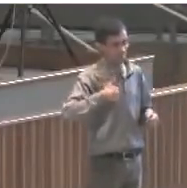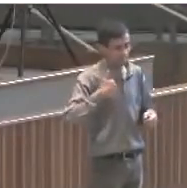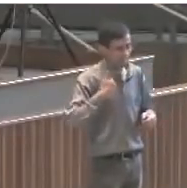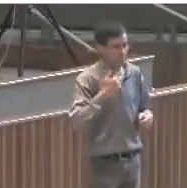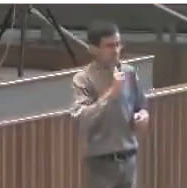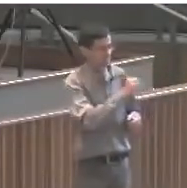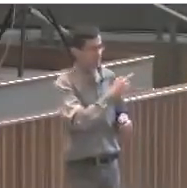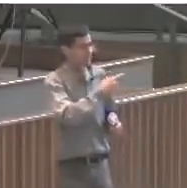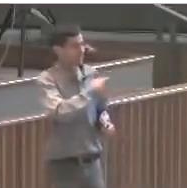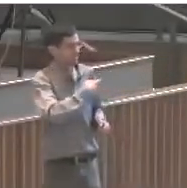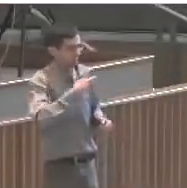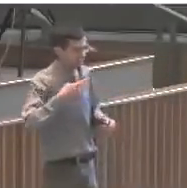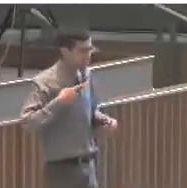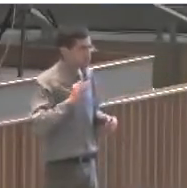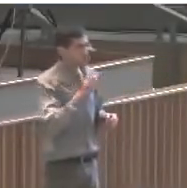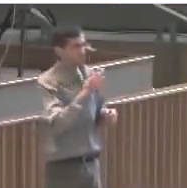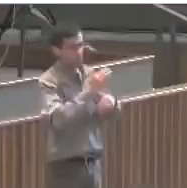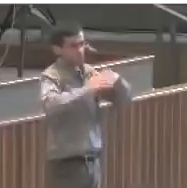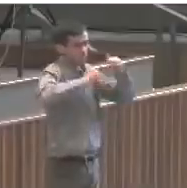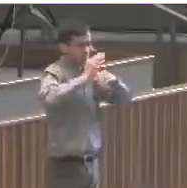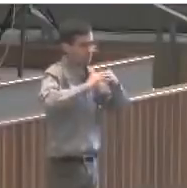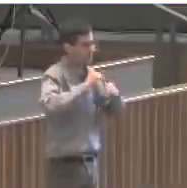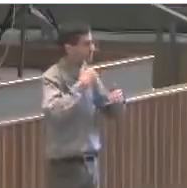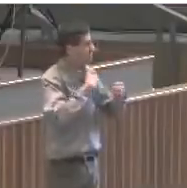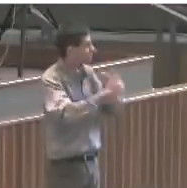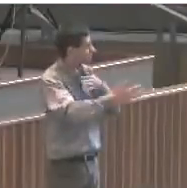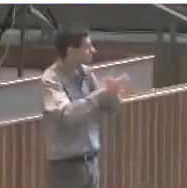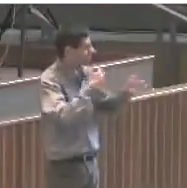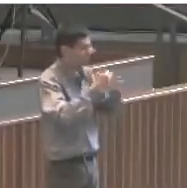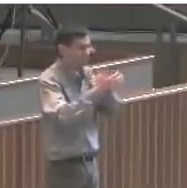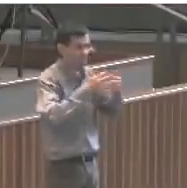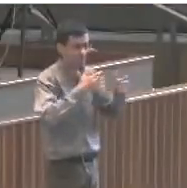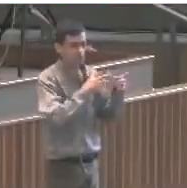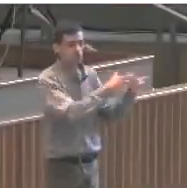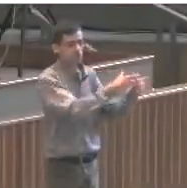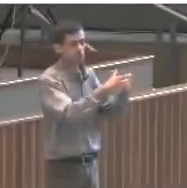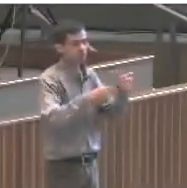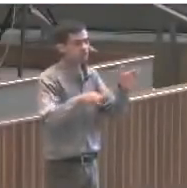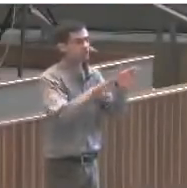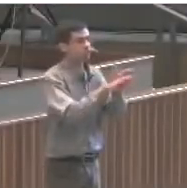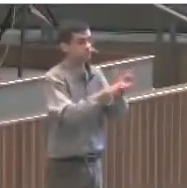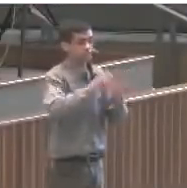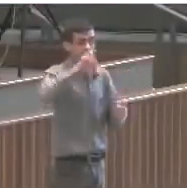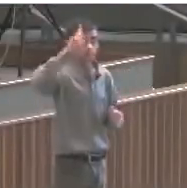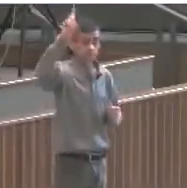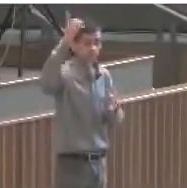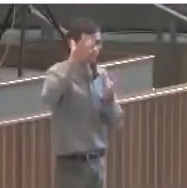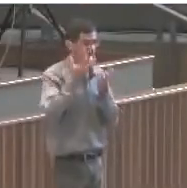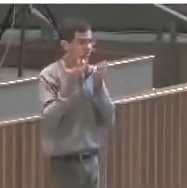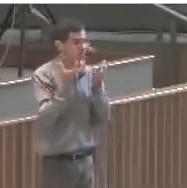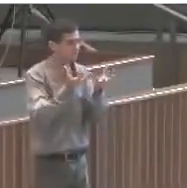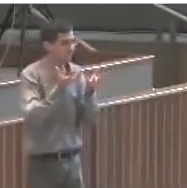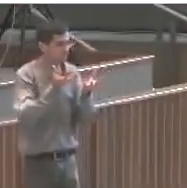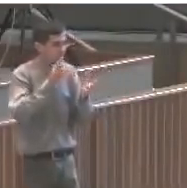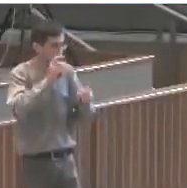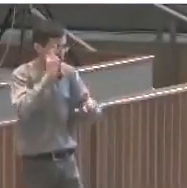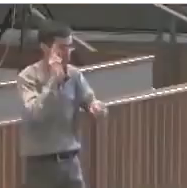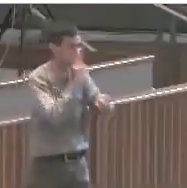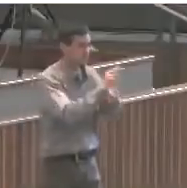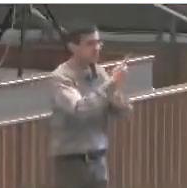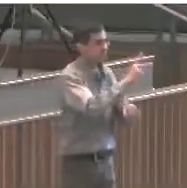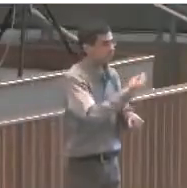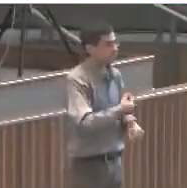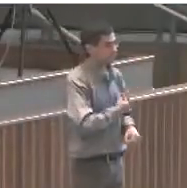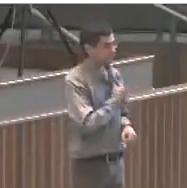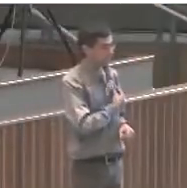importa o seu título e não importa aonde você tem chegado deus está interessado na sua vida dá pra dizer a